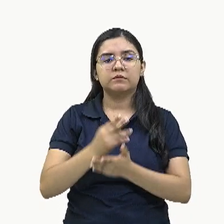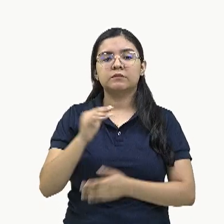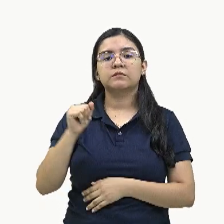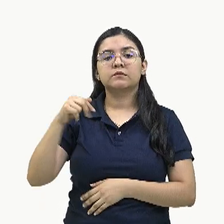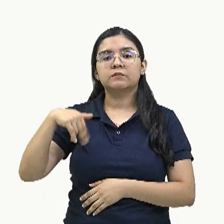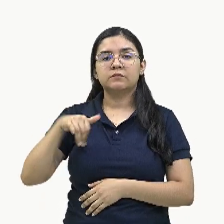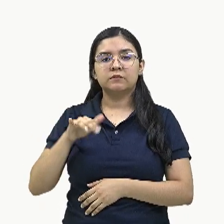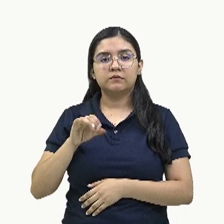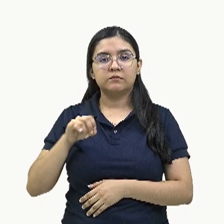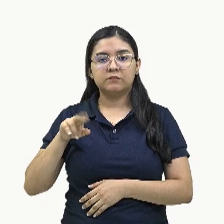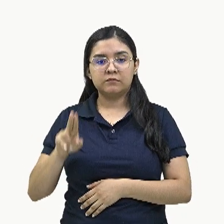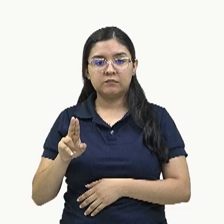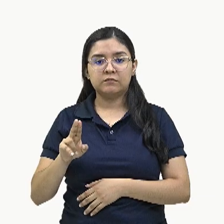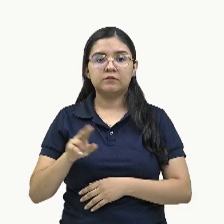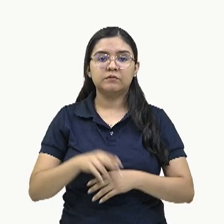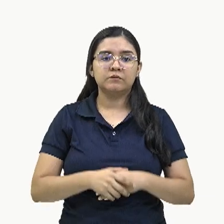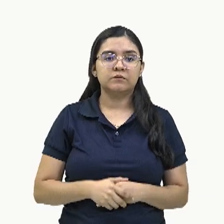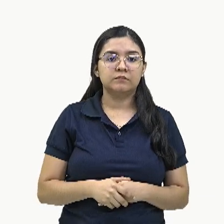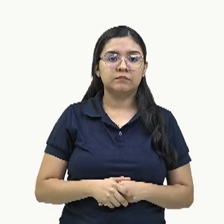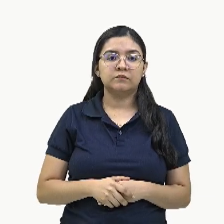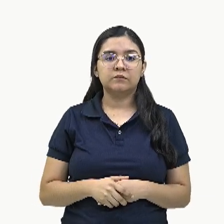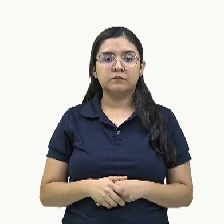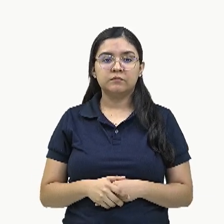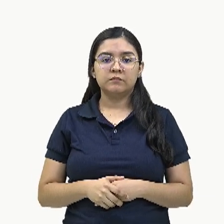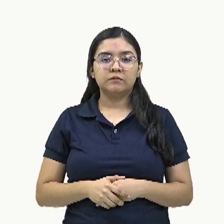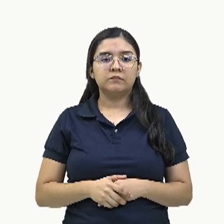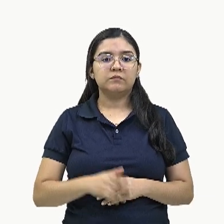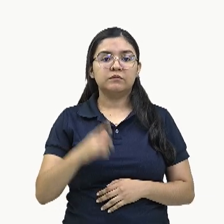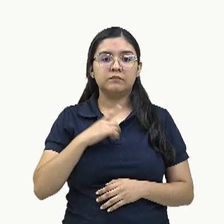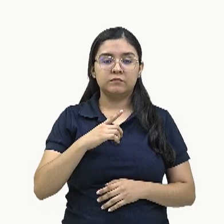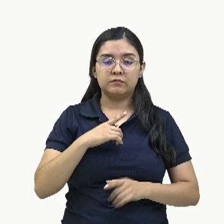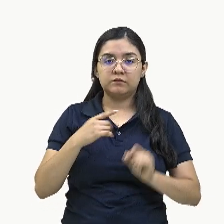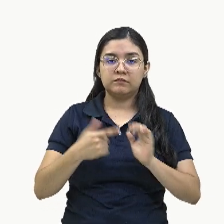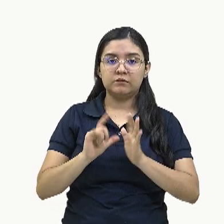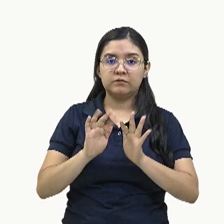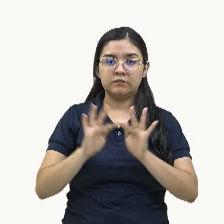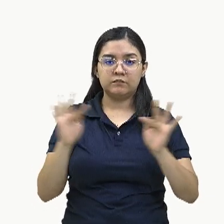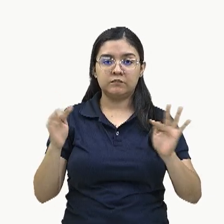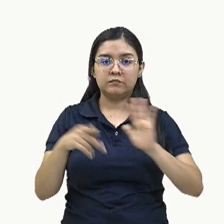tá? O can I, ali do restaurante, can I